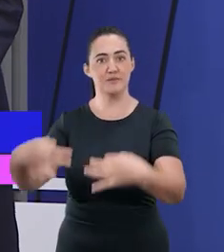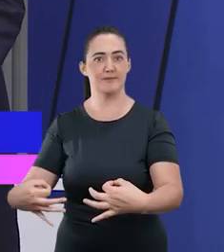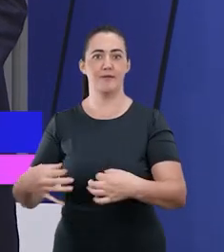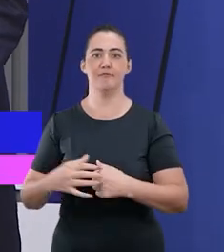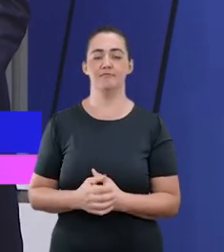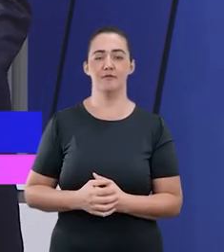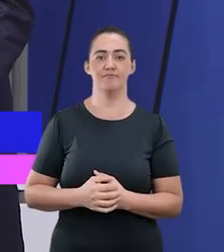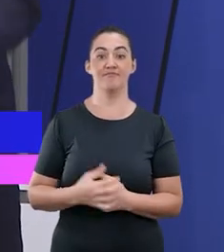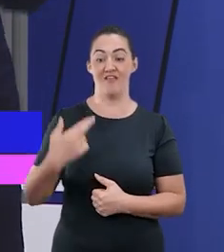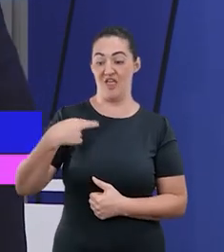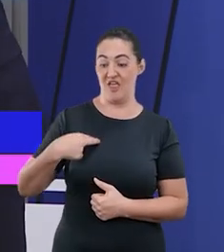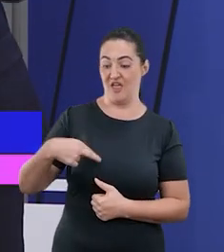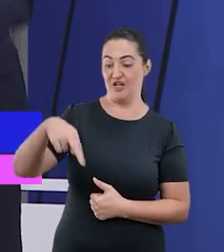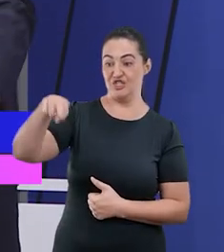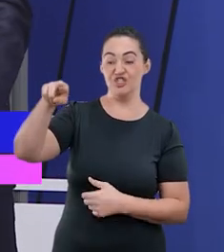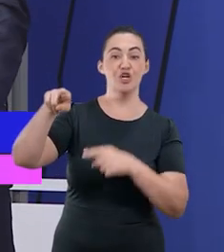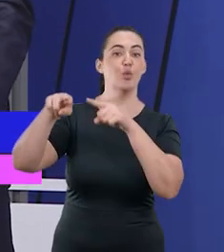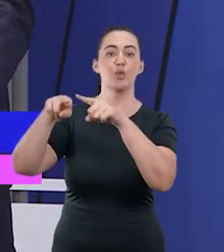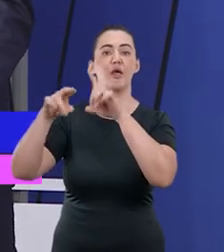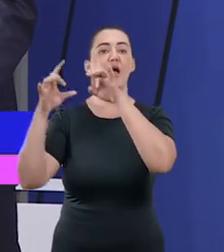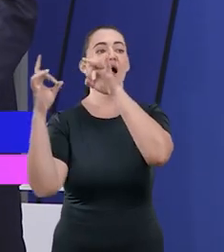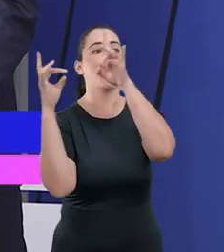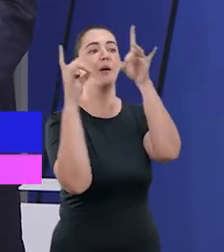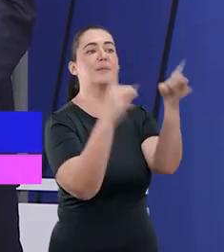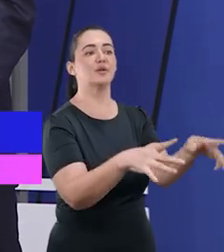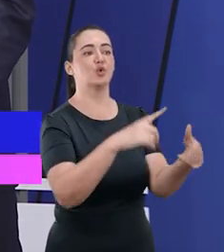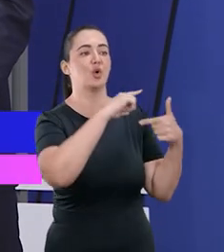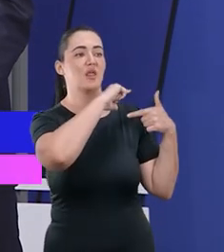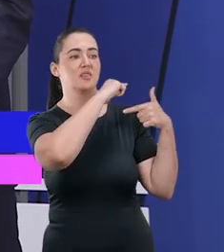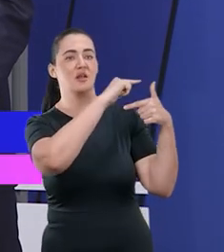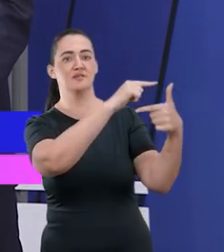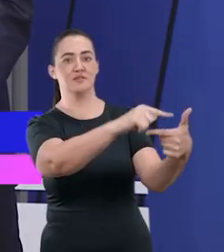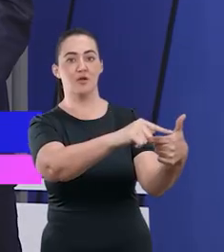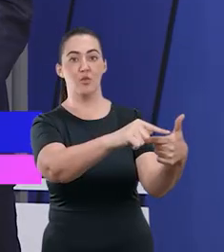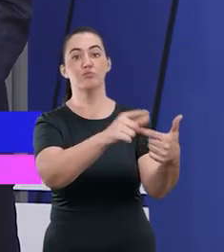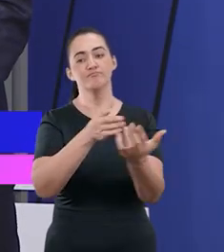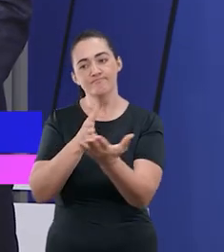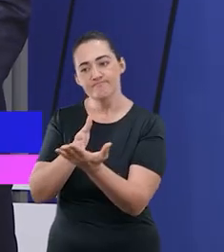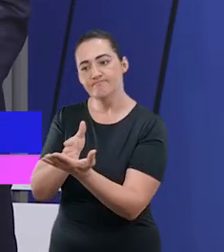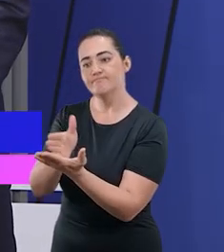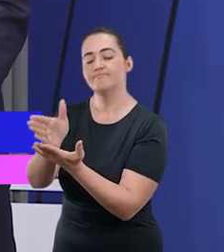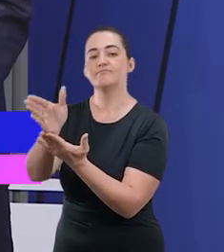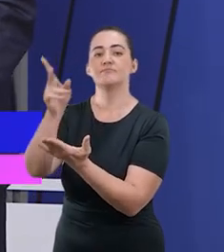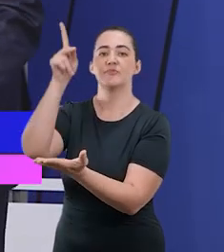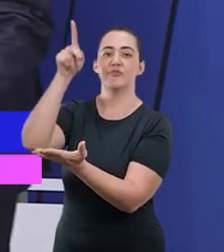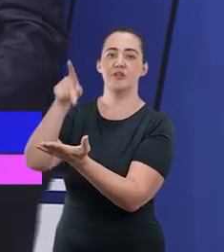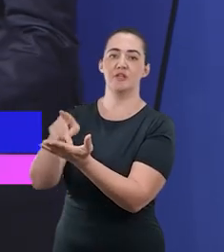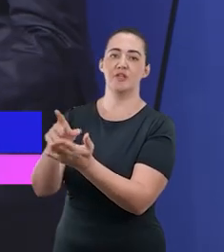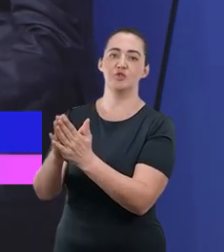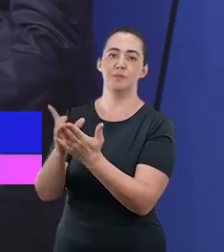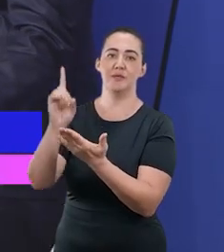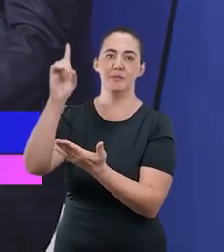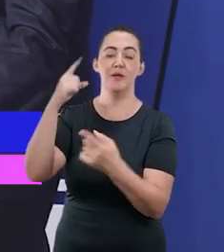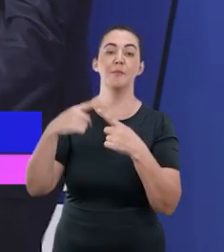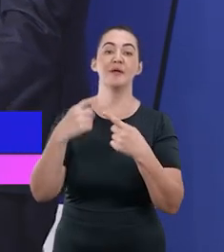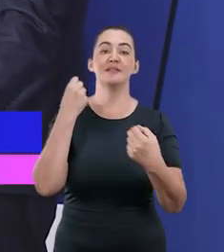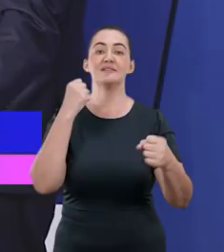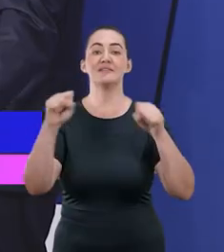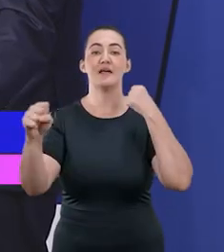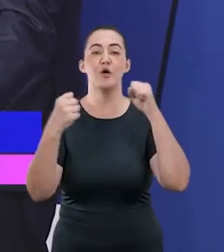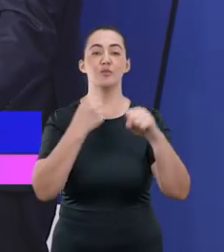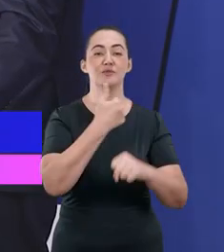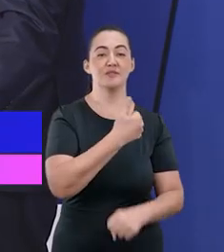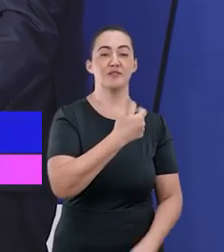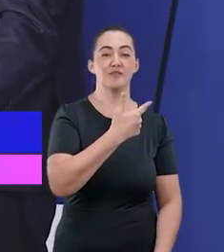aquela que abandona a tradição para viver de acordo com a revelação. Porque diz o Salmo 127,